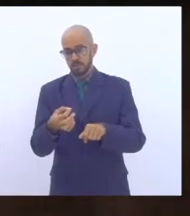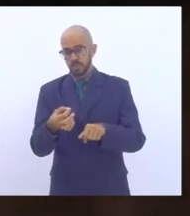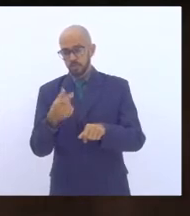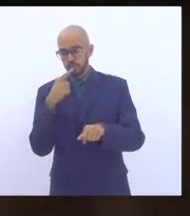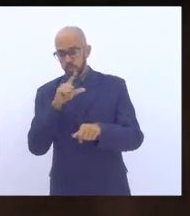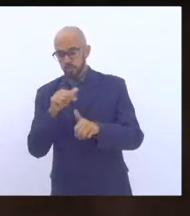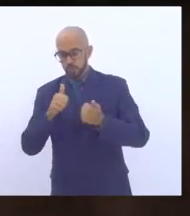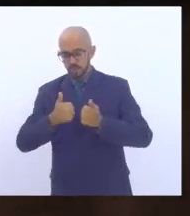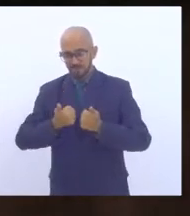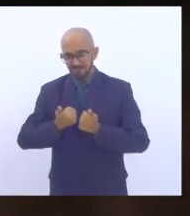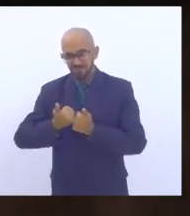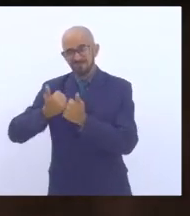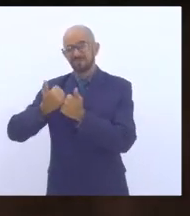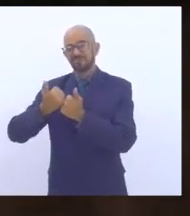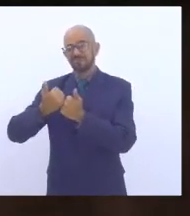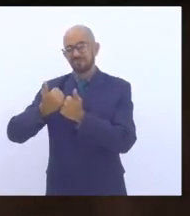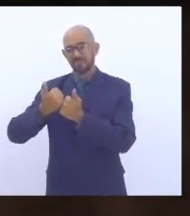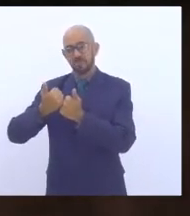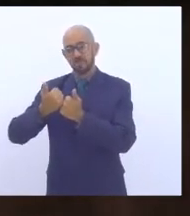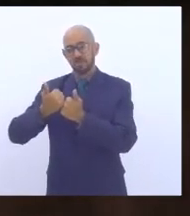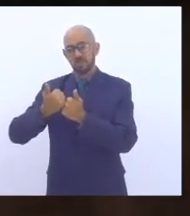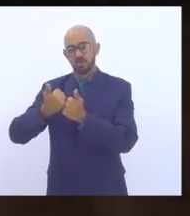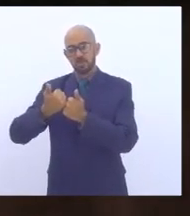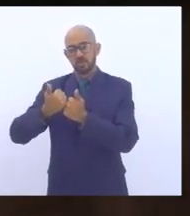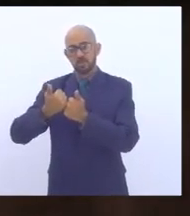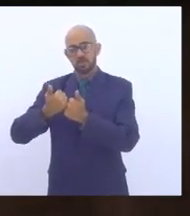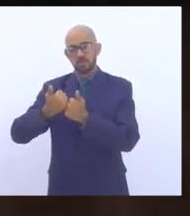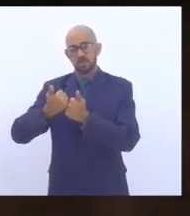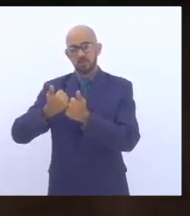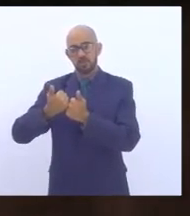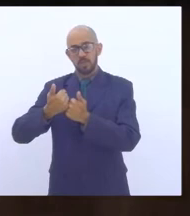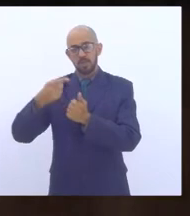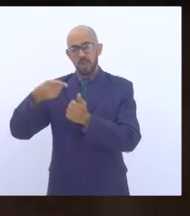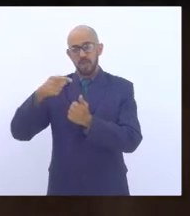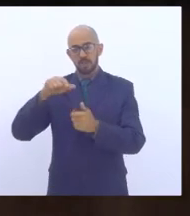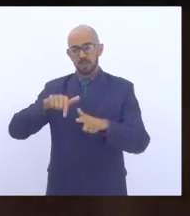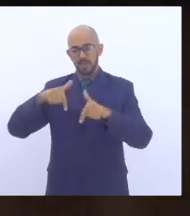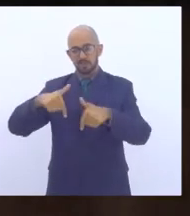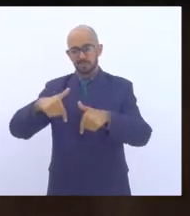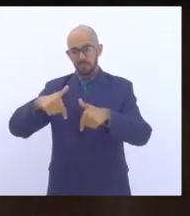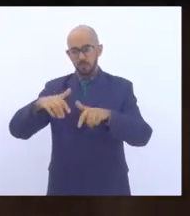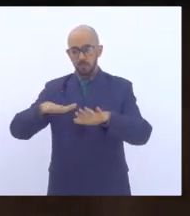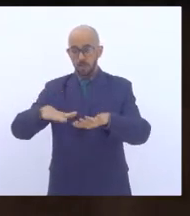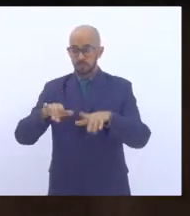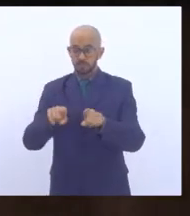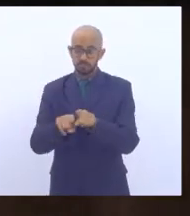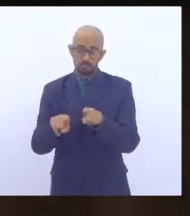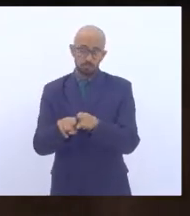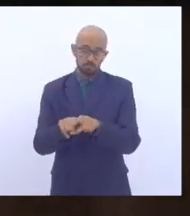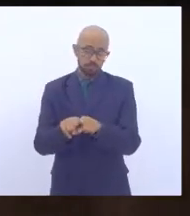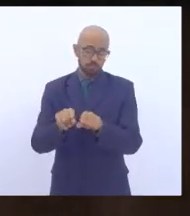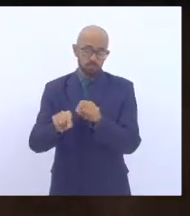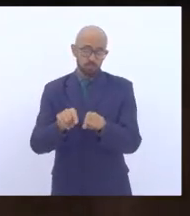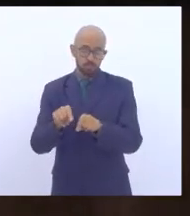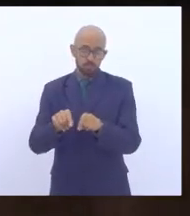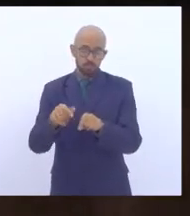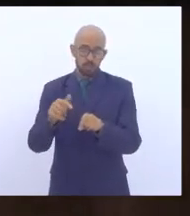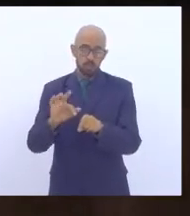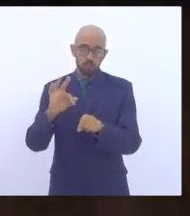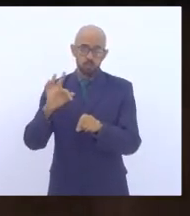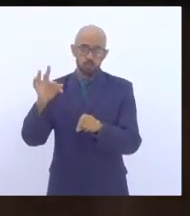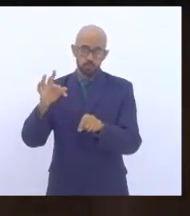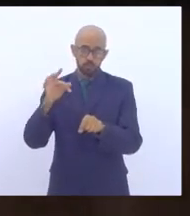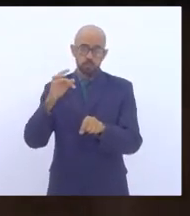sustentar esta e essa medida mas também para um outro pleito